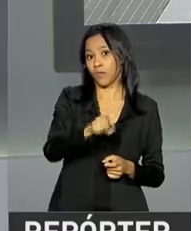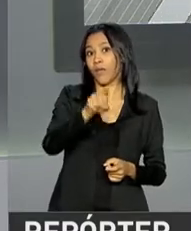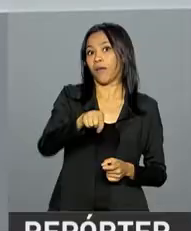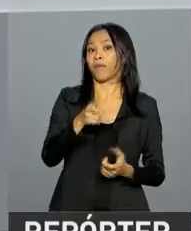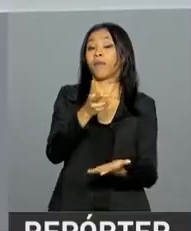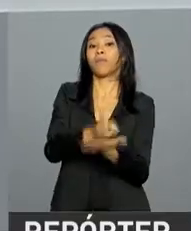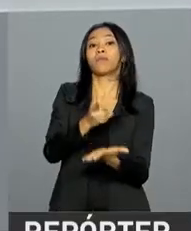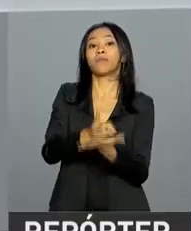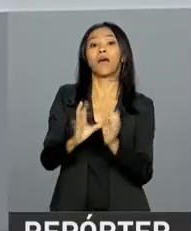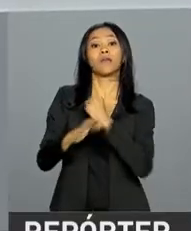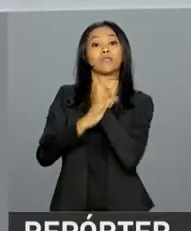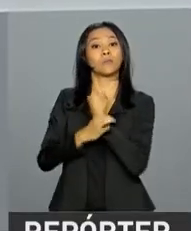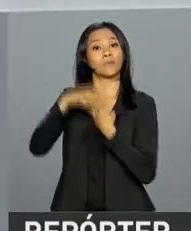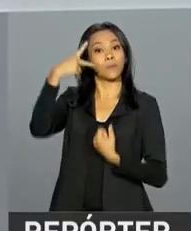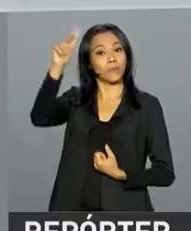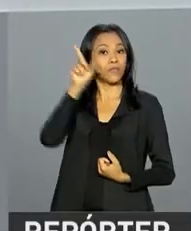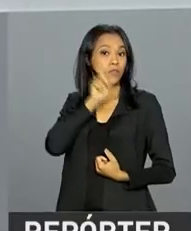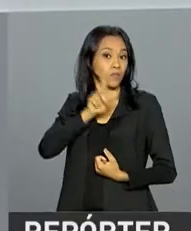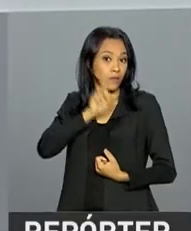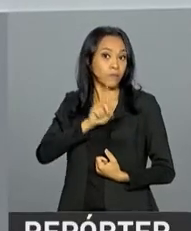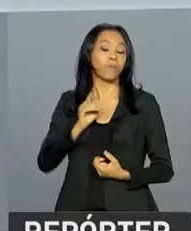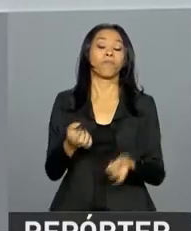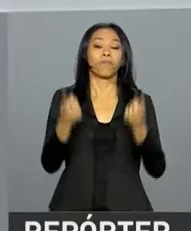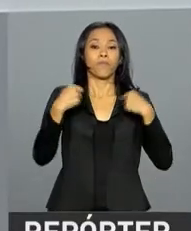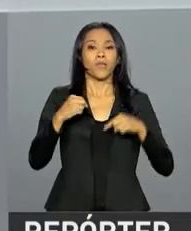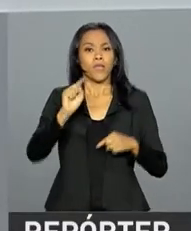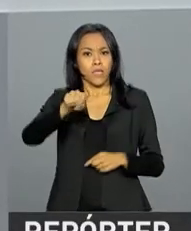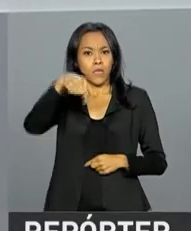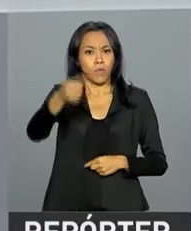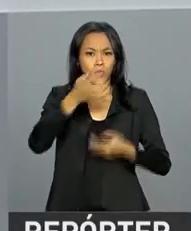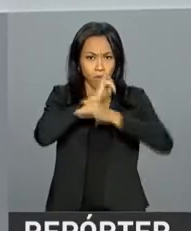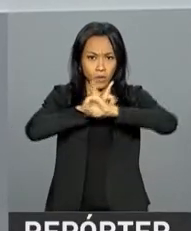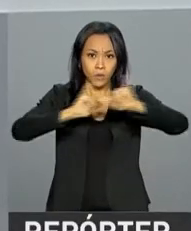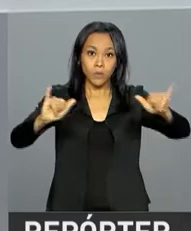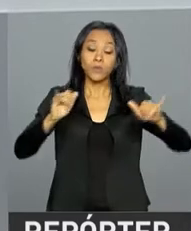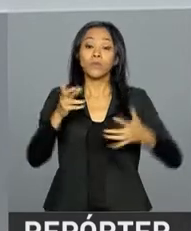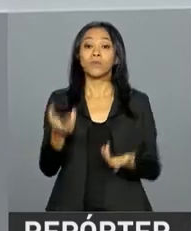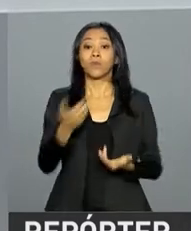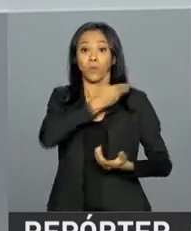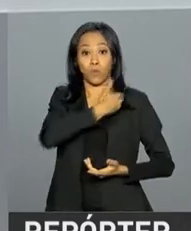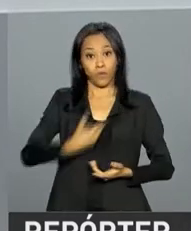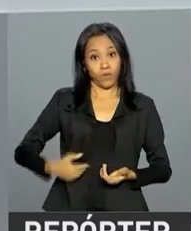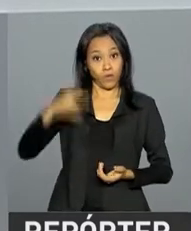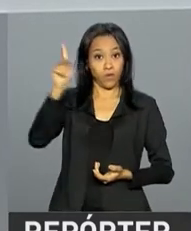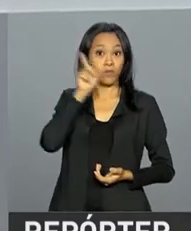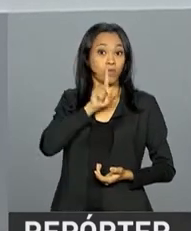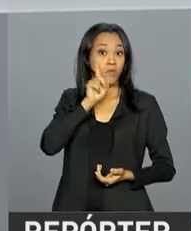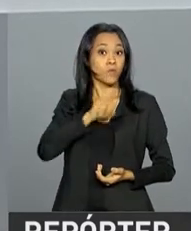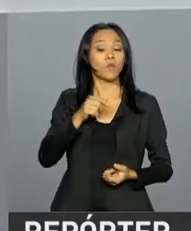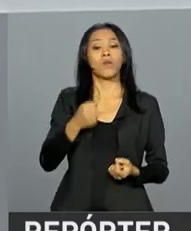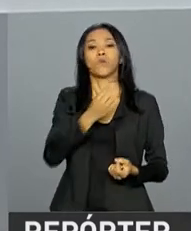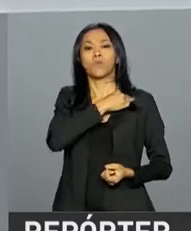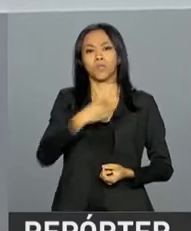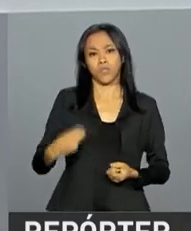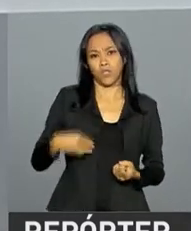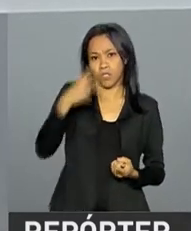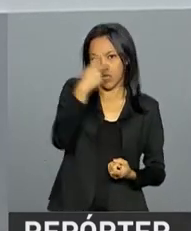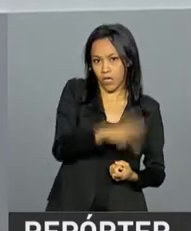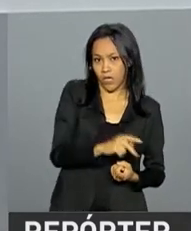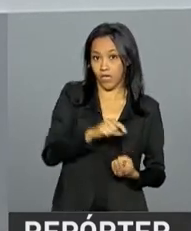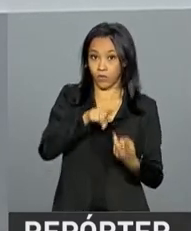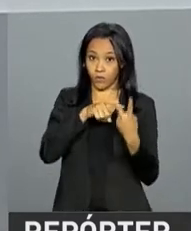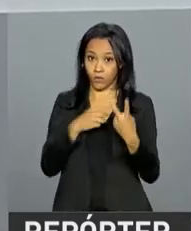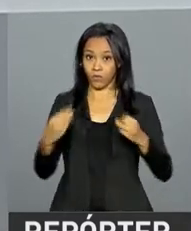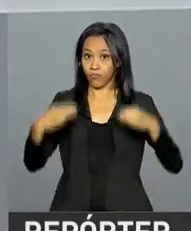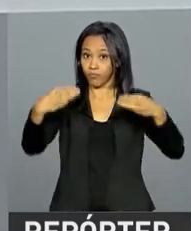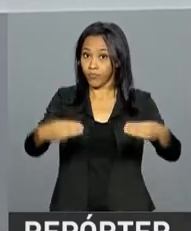nacional. Após o anúncio do governo americano, os Ministérios das Relações Exteriores e da Indústria, Comércio Exterior e Serviços, aqui do